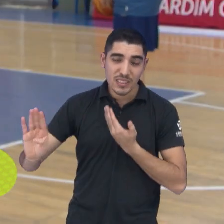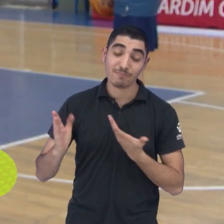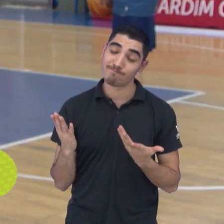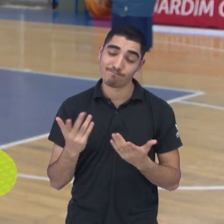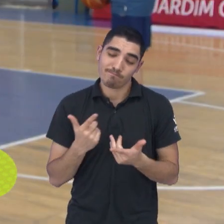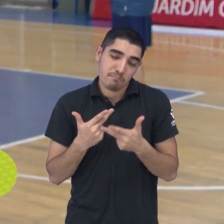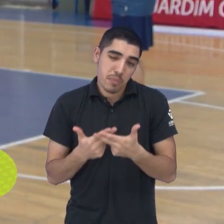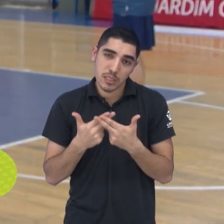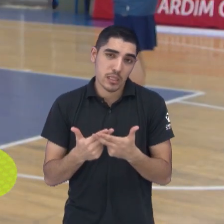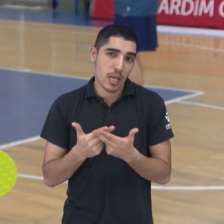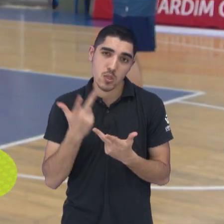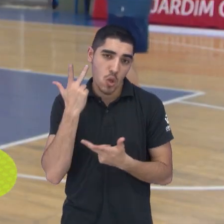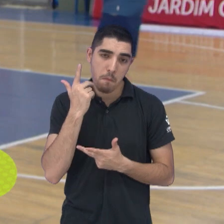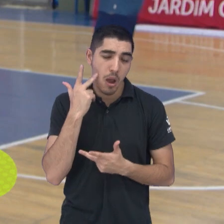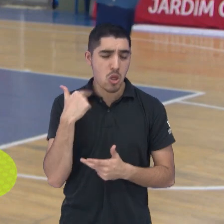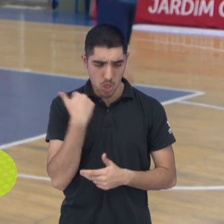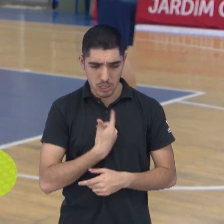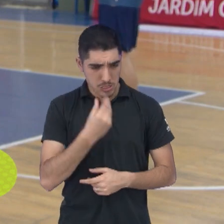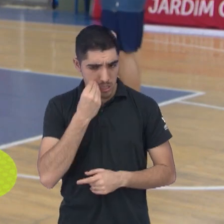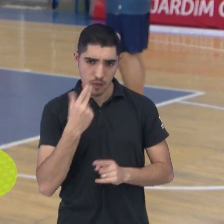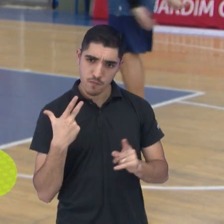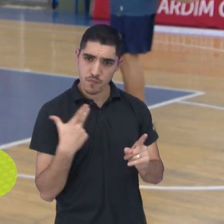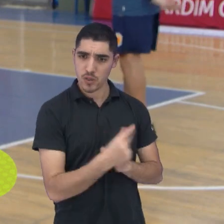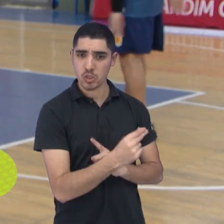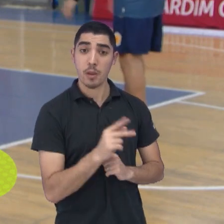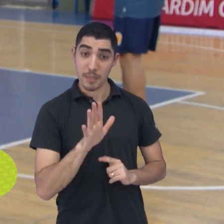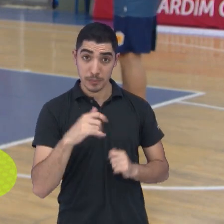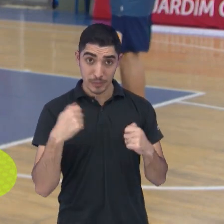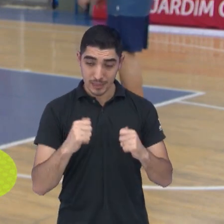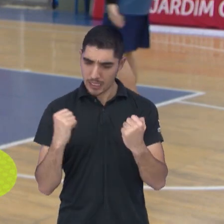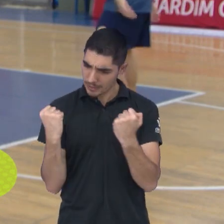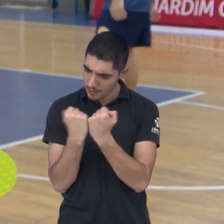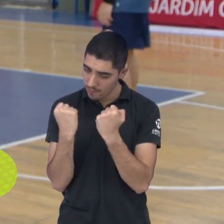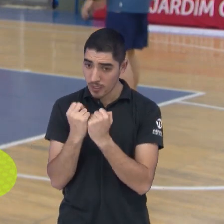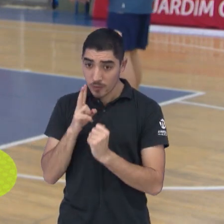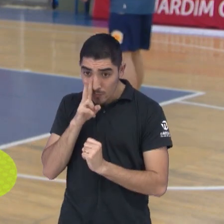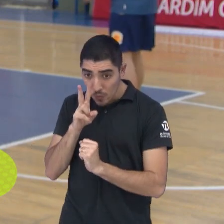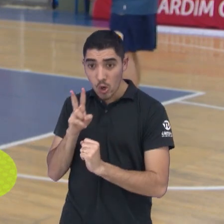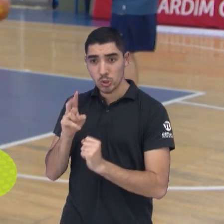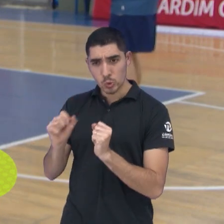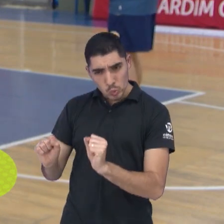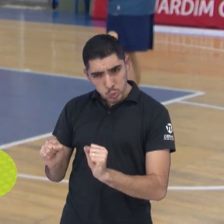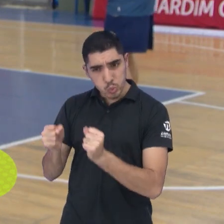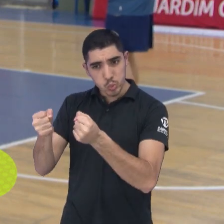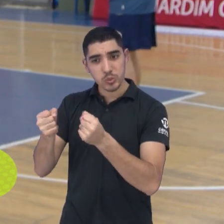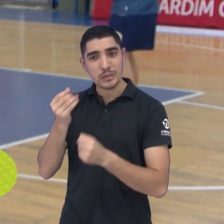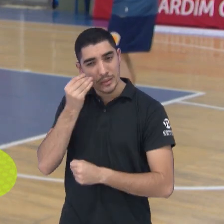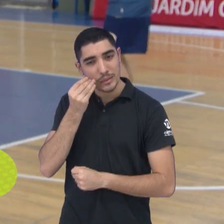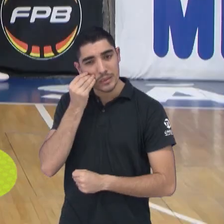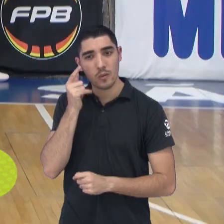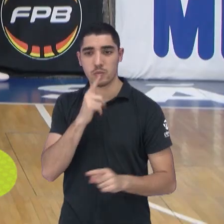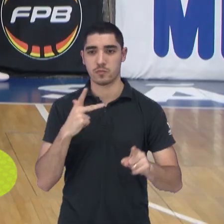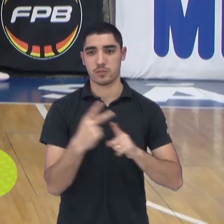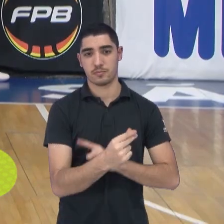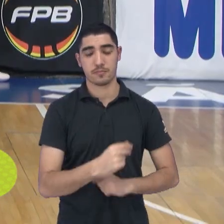melhor possível, vamos tentar buscar a vitória, mas para isso realmente a gente precisa de muita defesa, muita qualidade defensiva para a gente buscar essa vitória. Mas, apesar